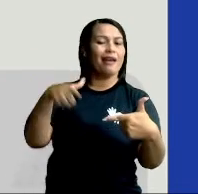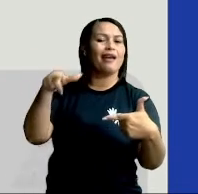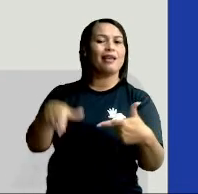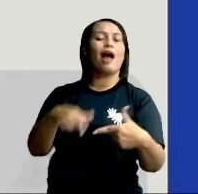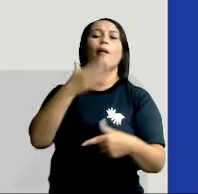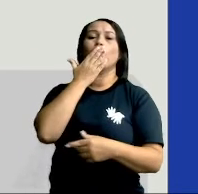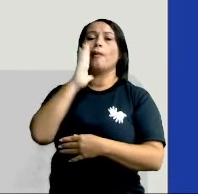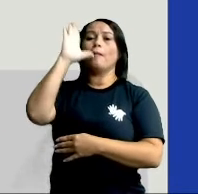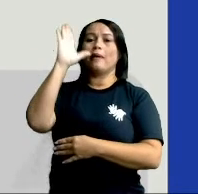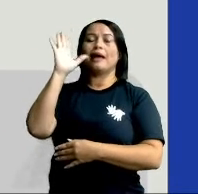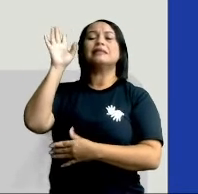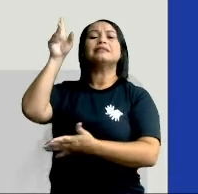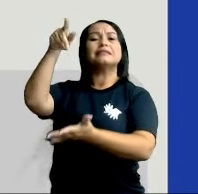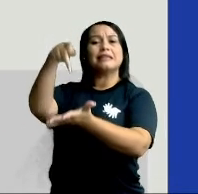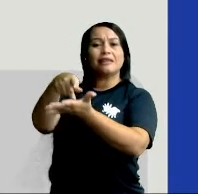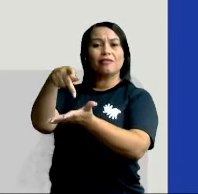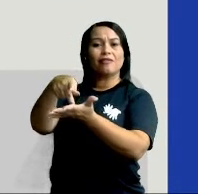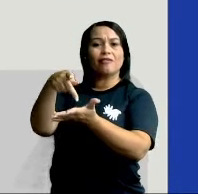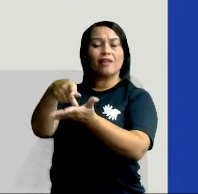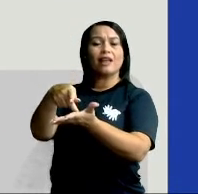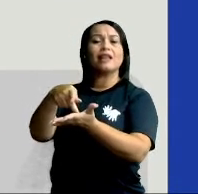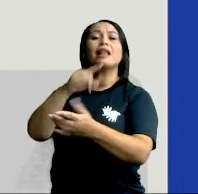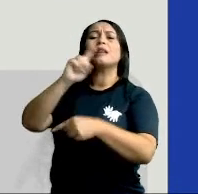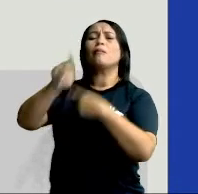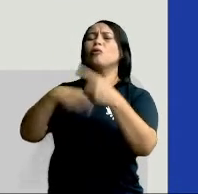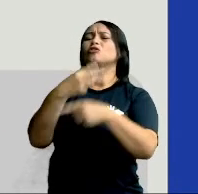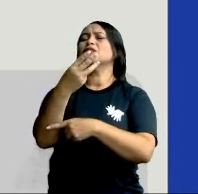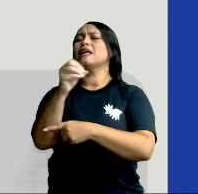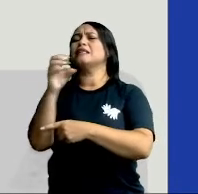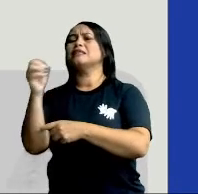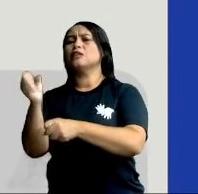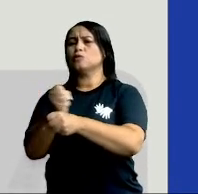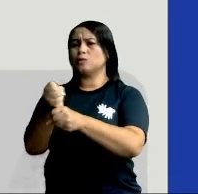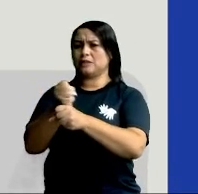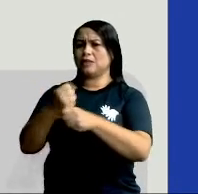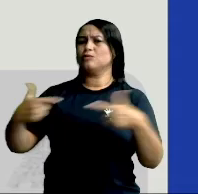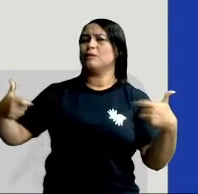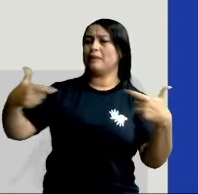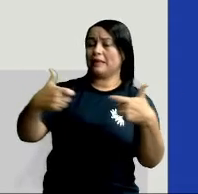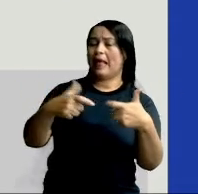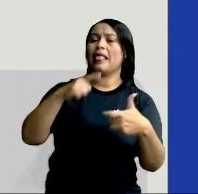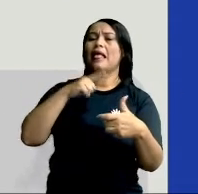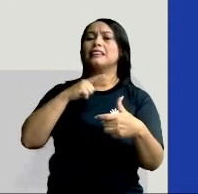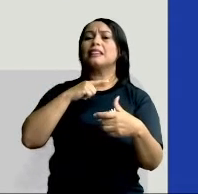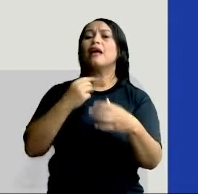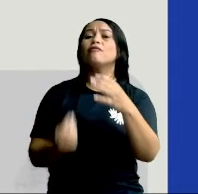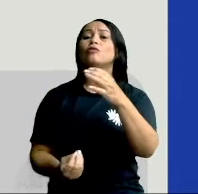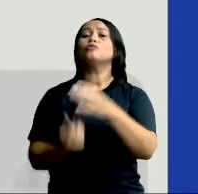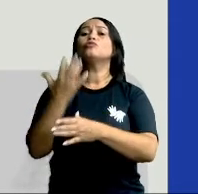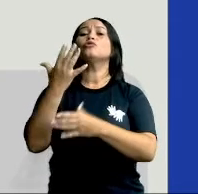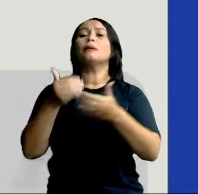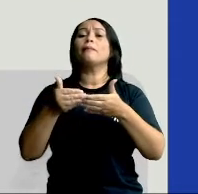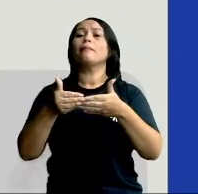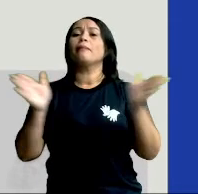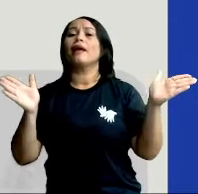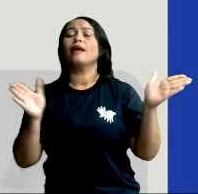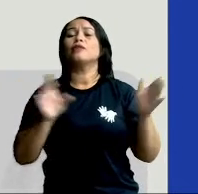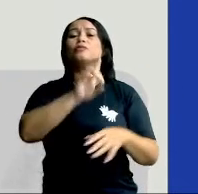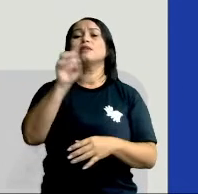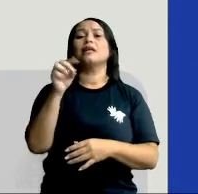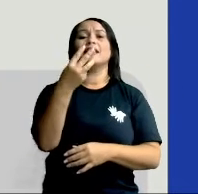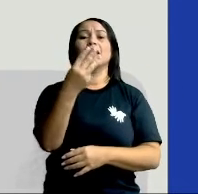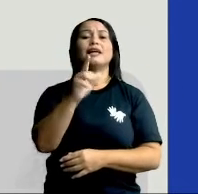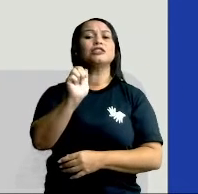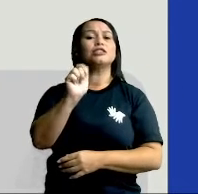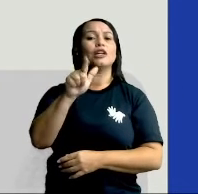cumprida 300 anos depois da batalha, com a sua inauguração ocorrendo a 3 de